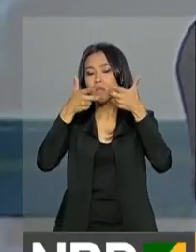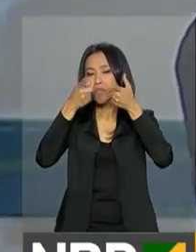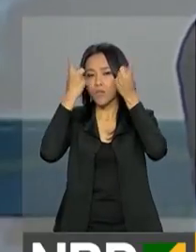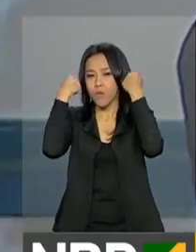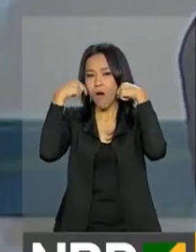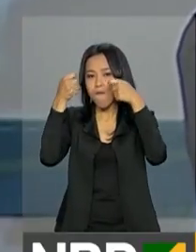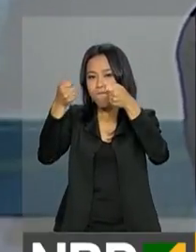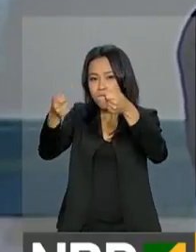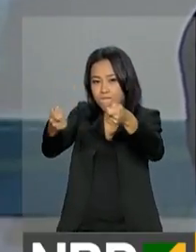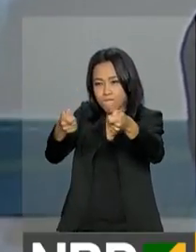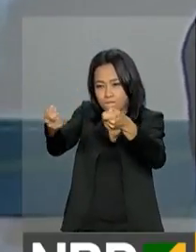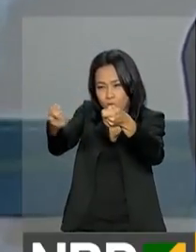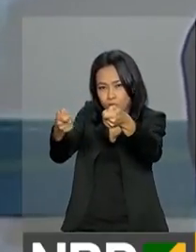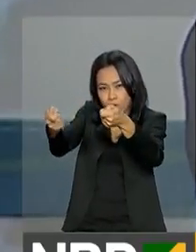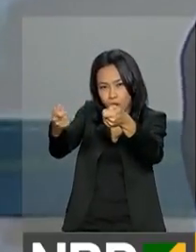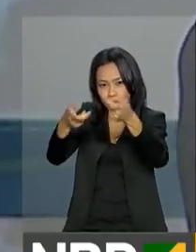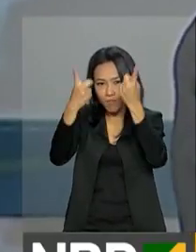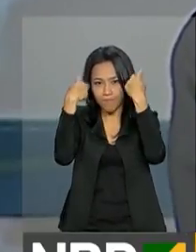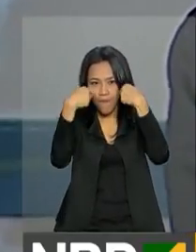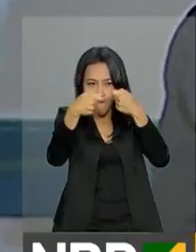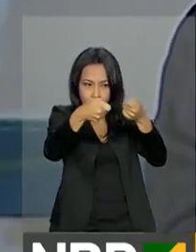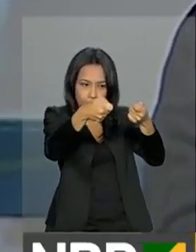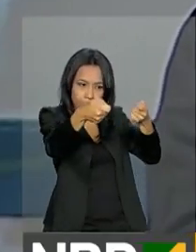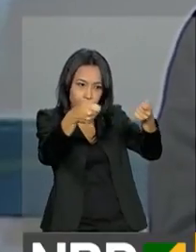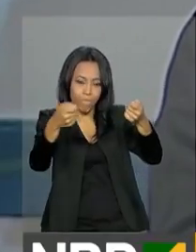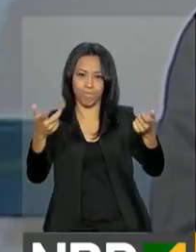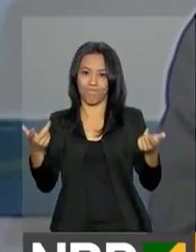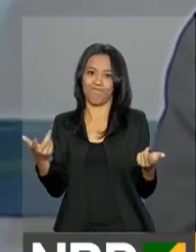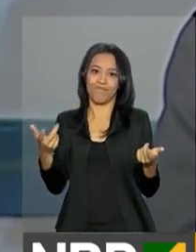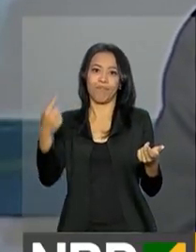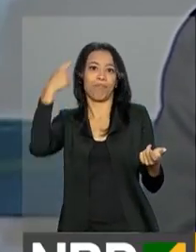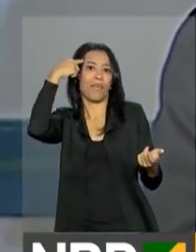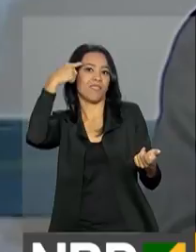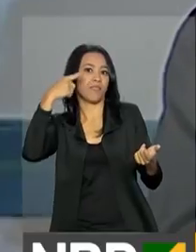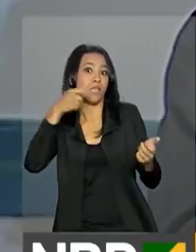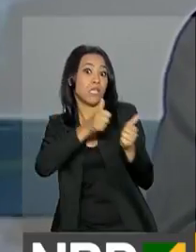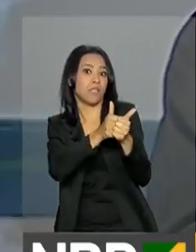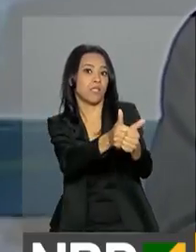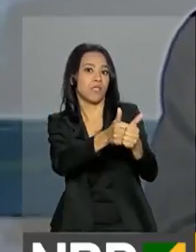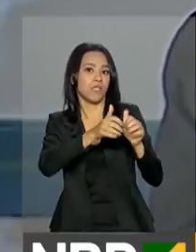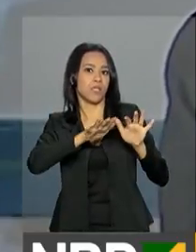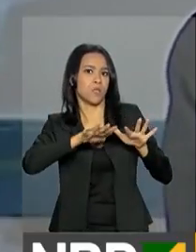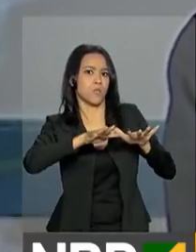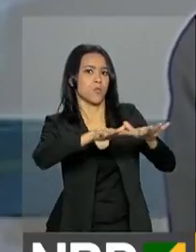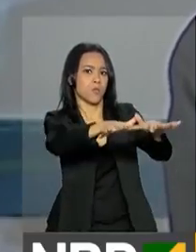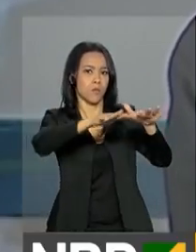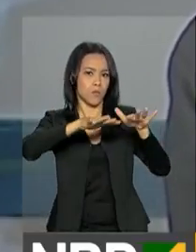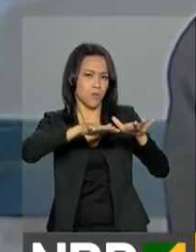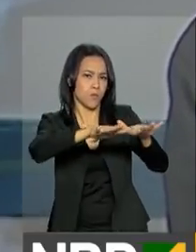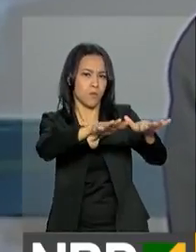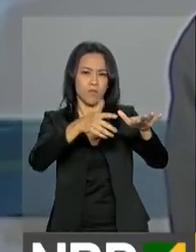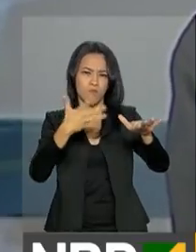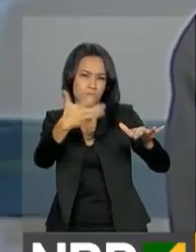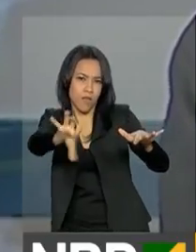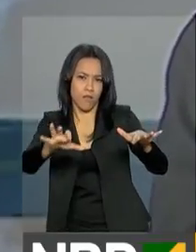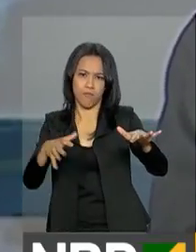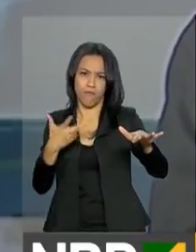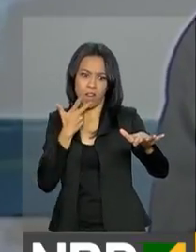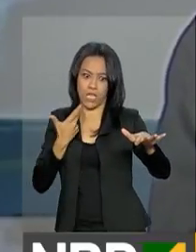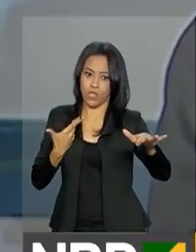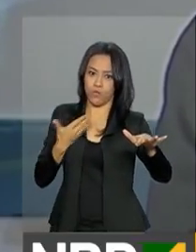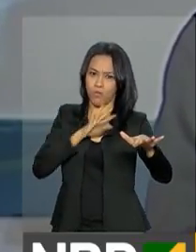àquilo que um setor pode pensar e o candidato não quer desagradar.